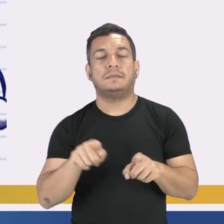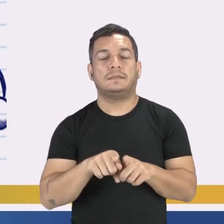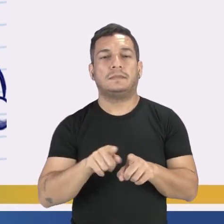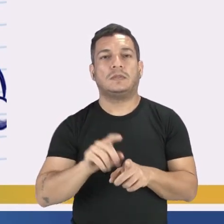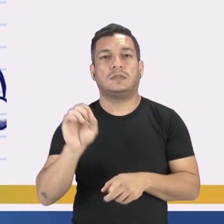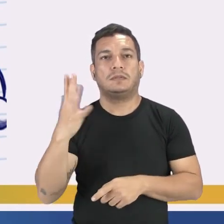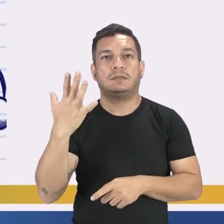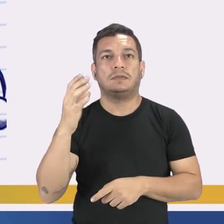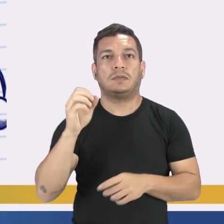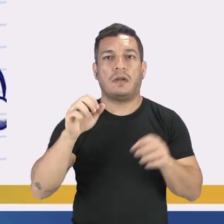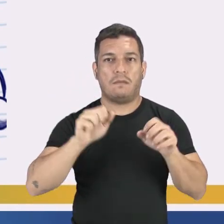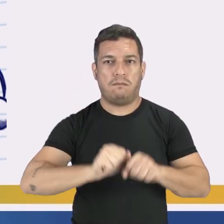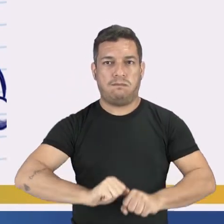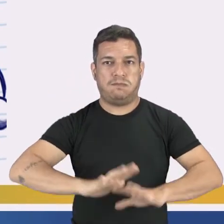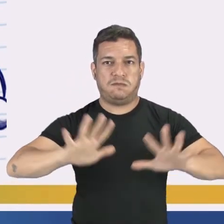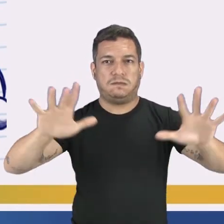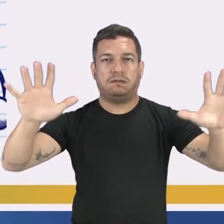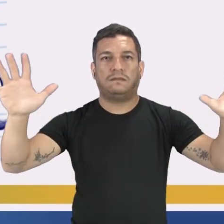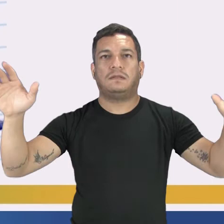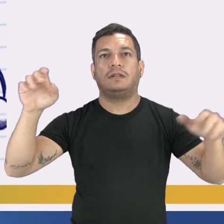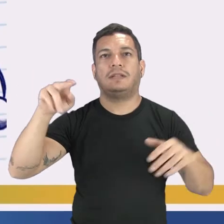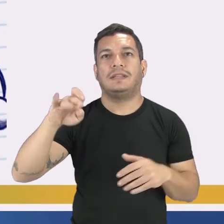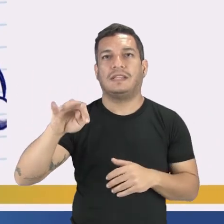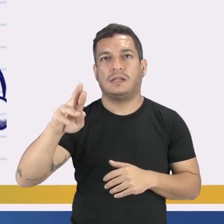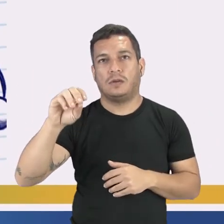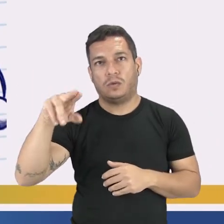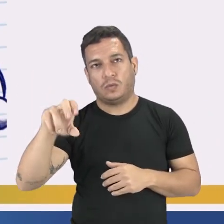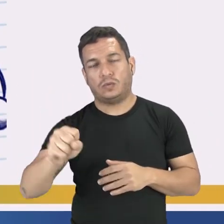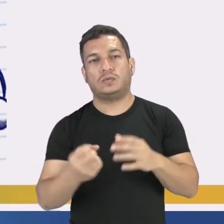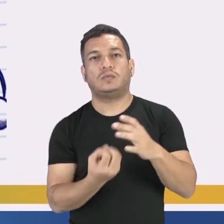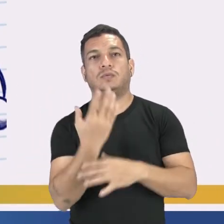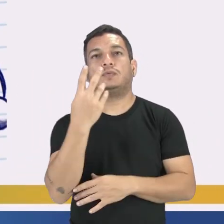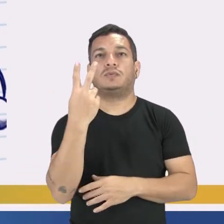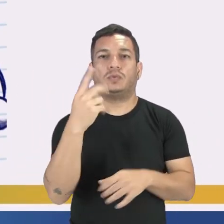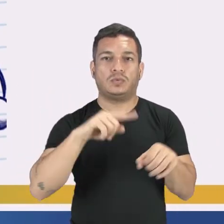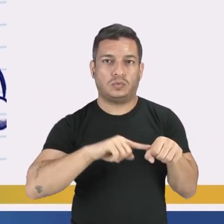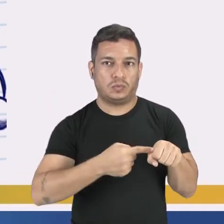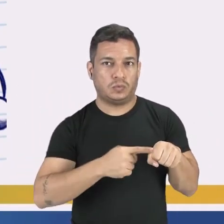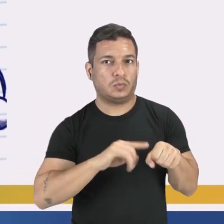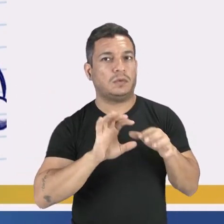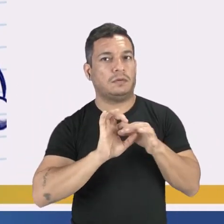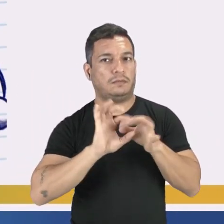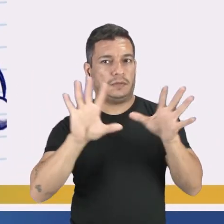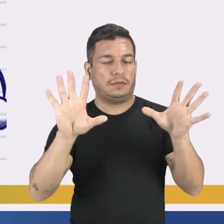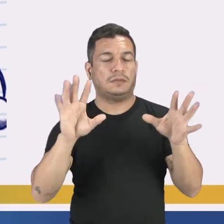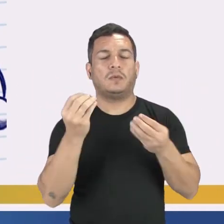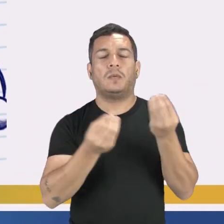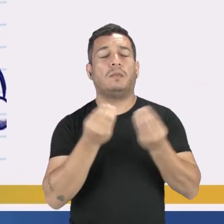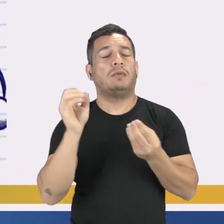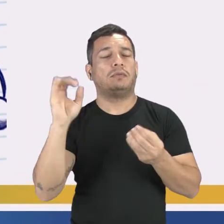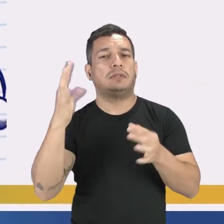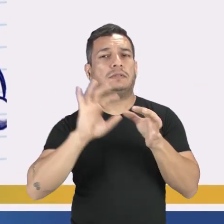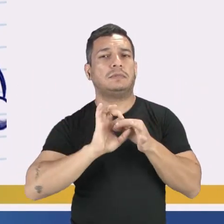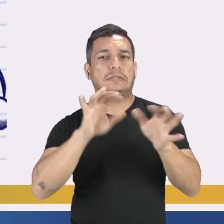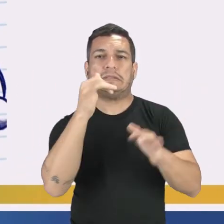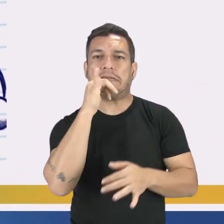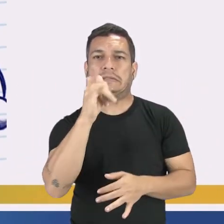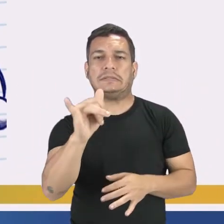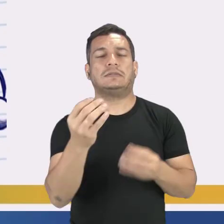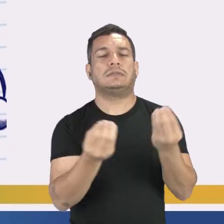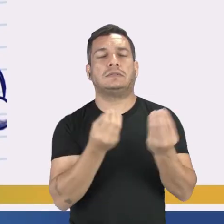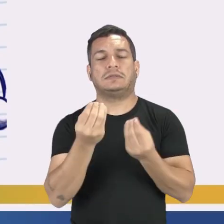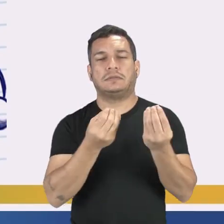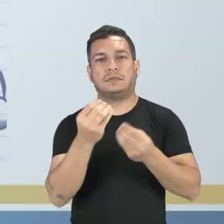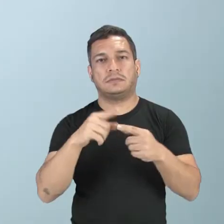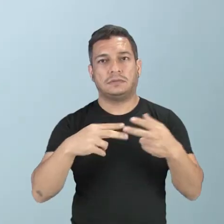provocado por um bombardeamento de nêutrons moderados, originando dois núcleos de liberação. Como que ocorre essa liberação de energia?